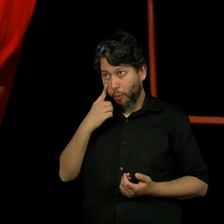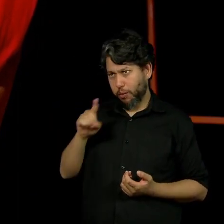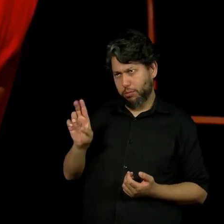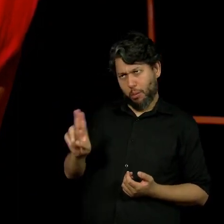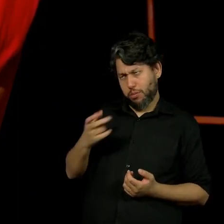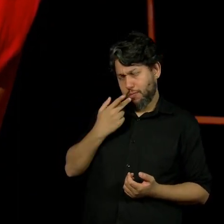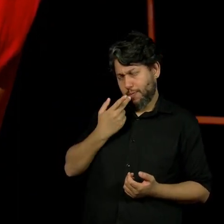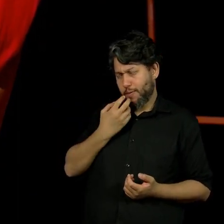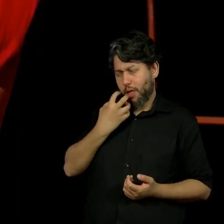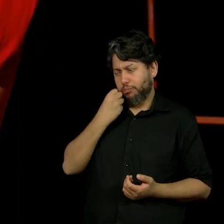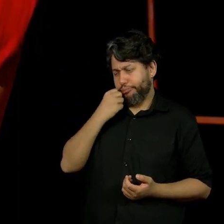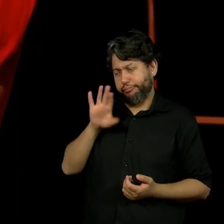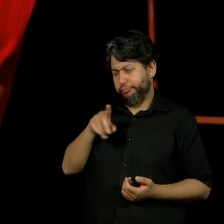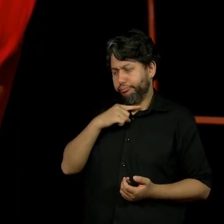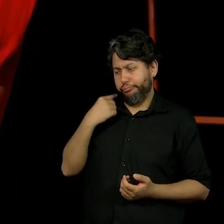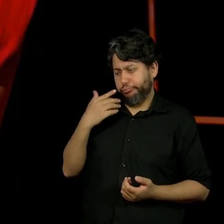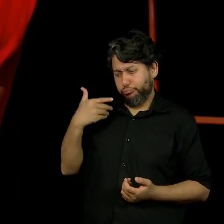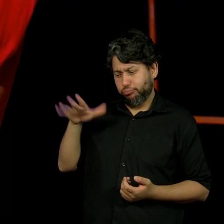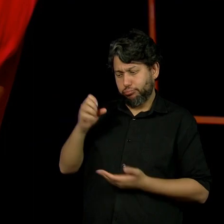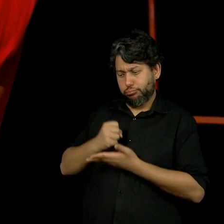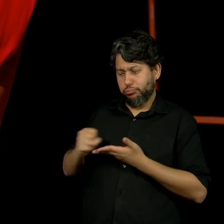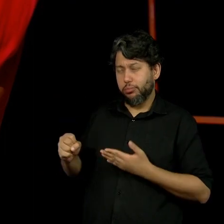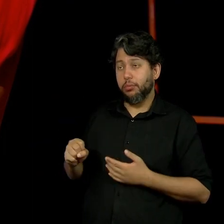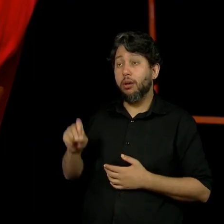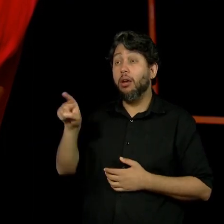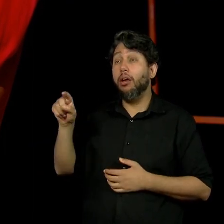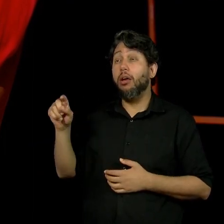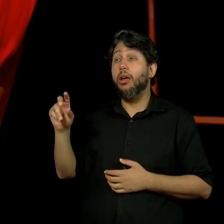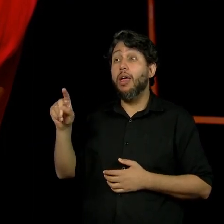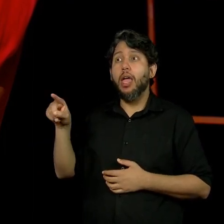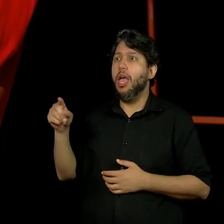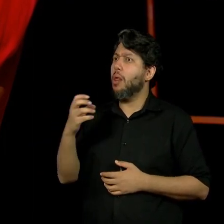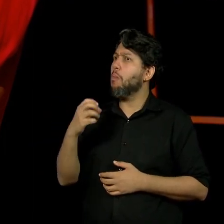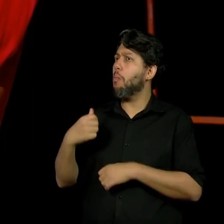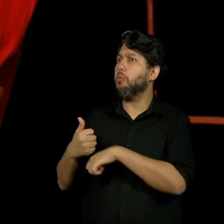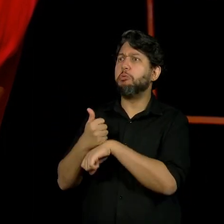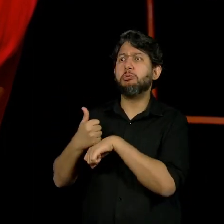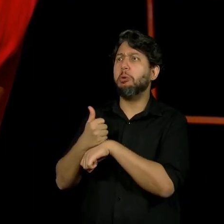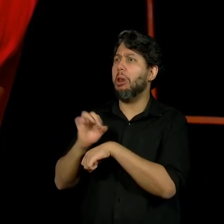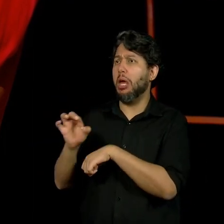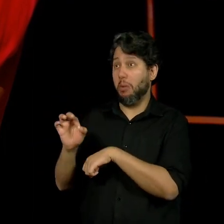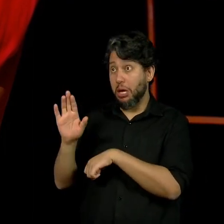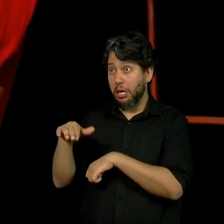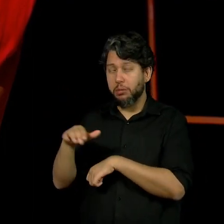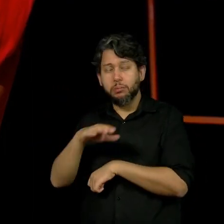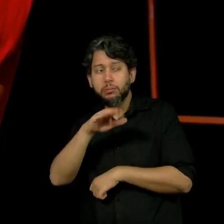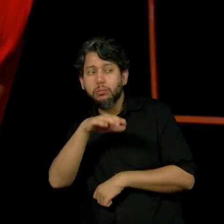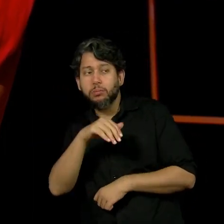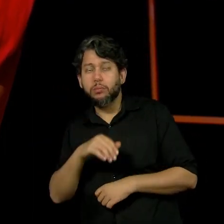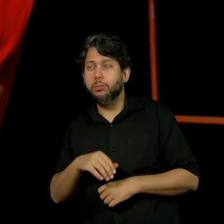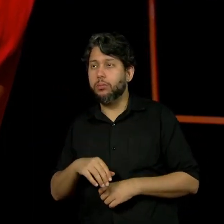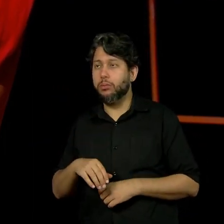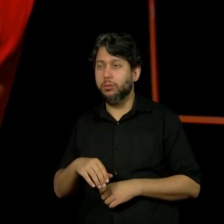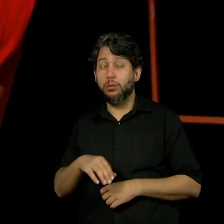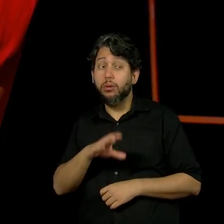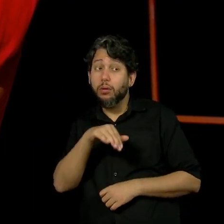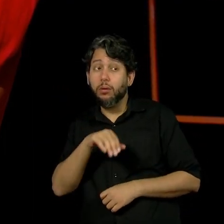nome também, que já faleceu, ele disse, era um grande radialista, ele disse assim, um amigo